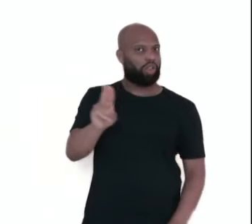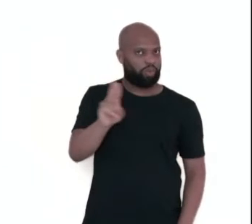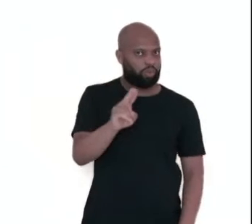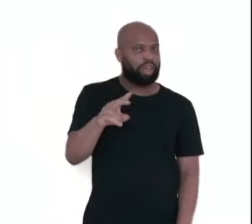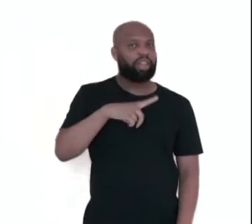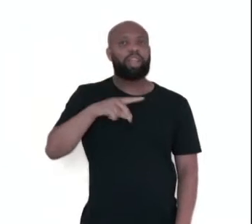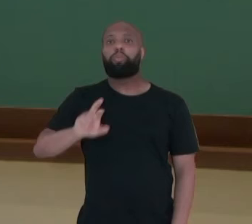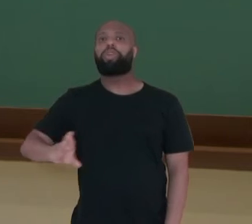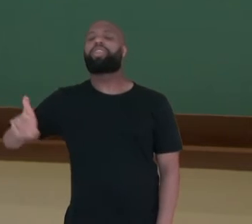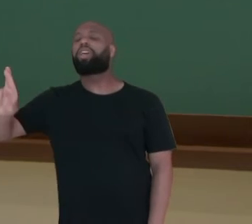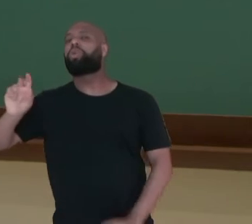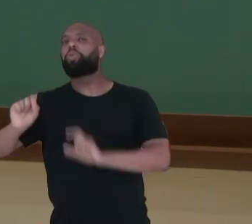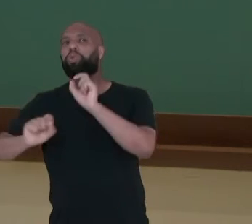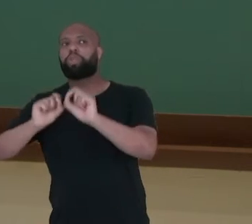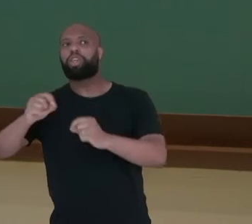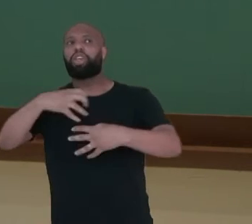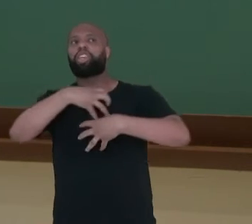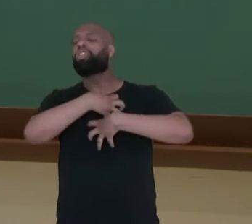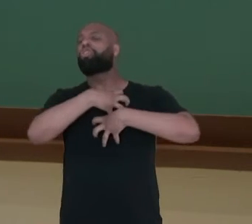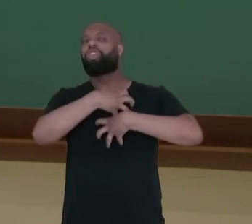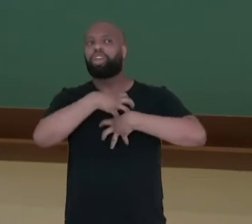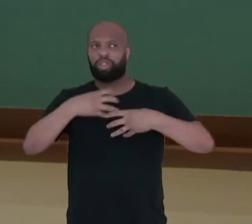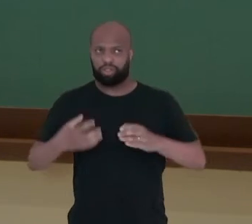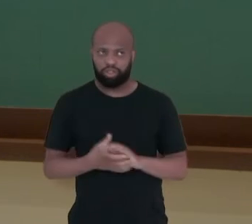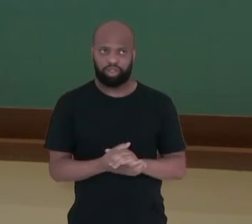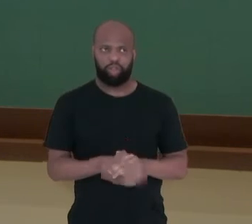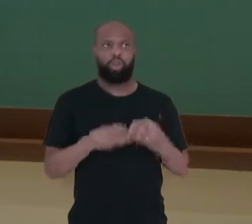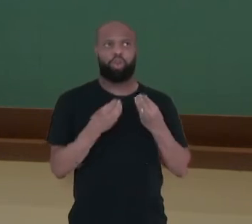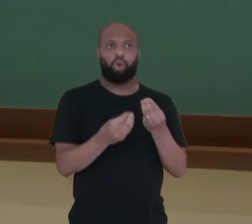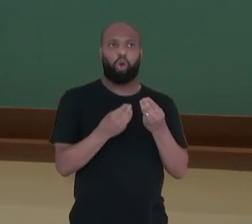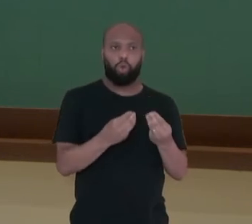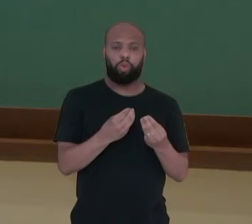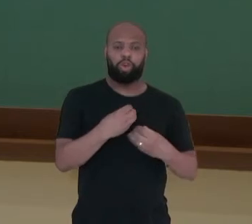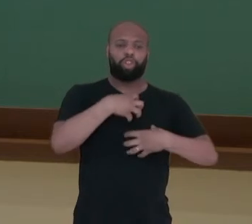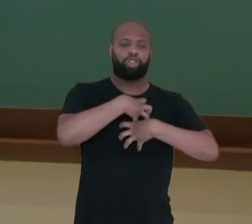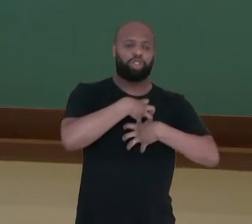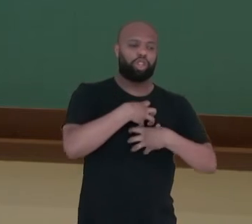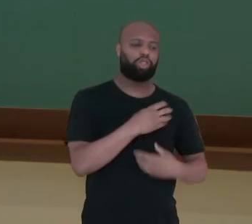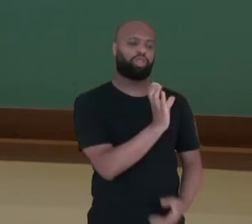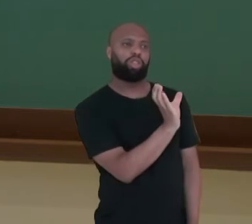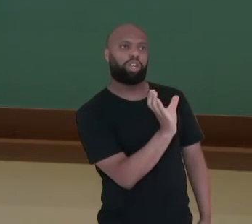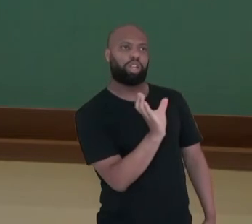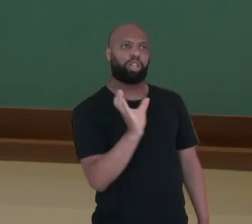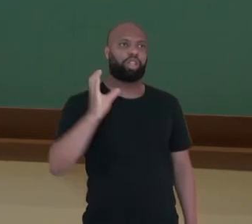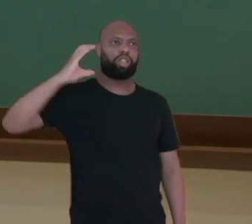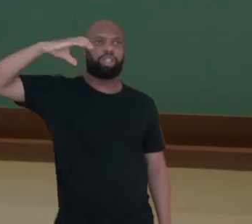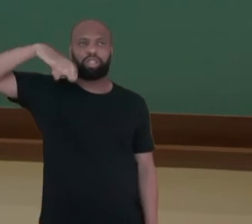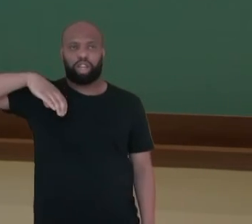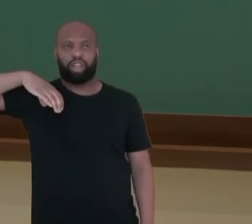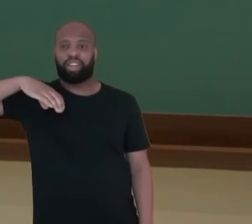Representada por. Que jeito que é representada? Com concavidade voltada para cima, então o que